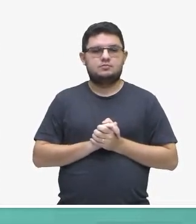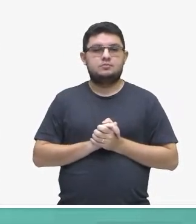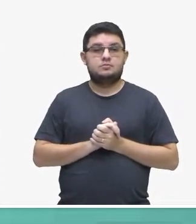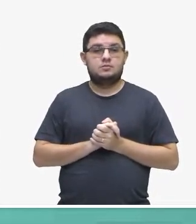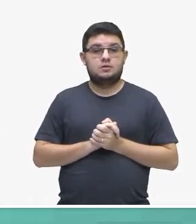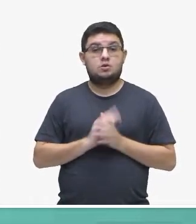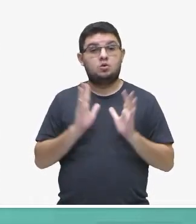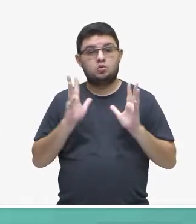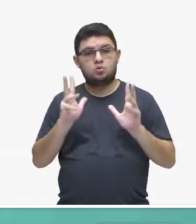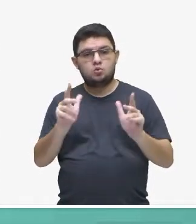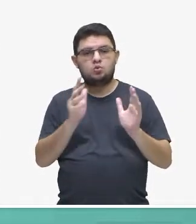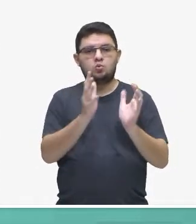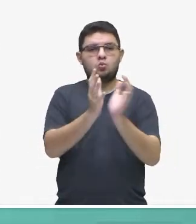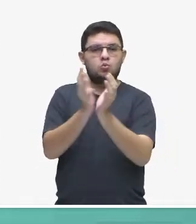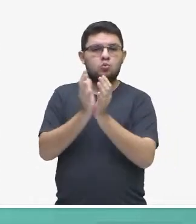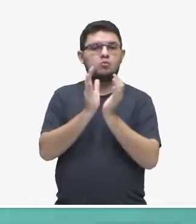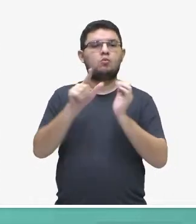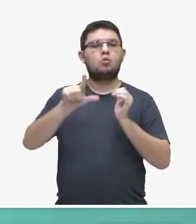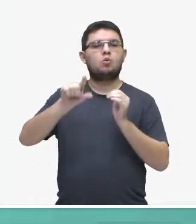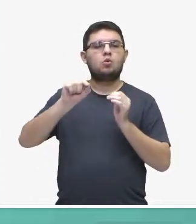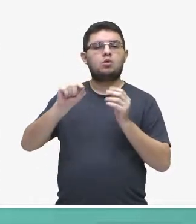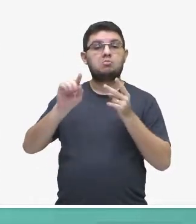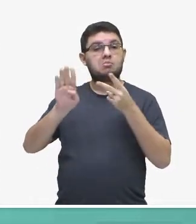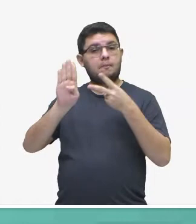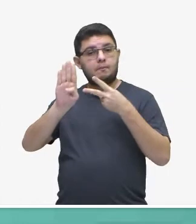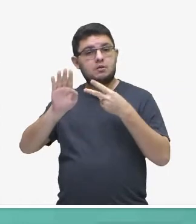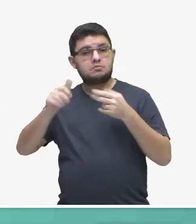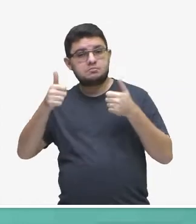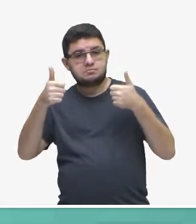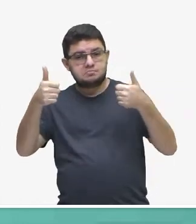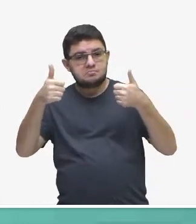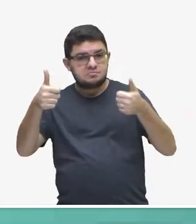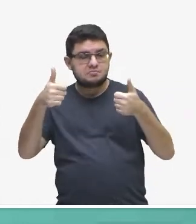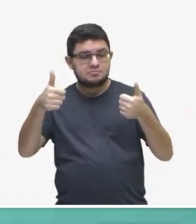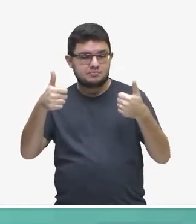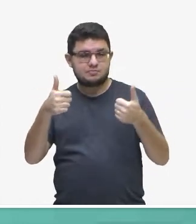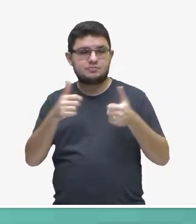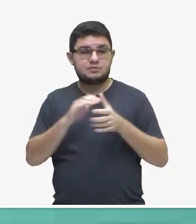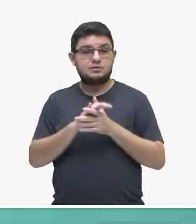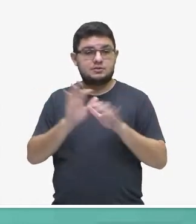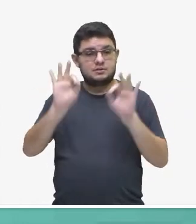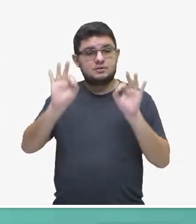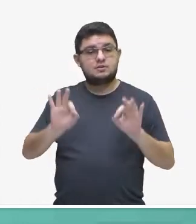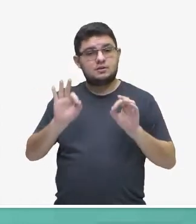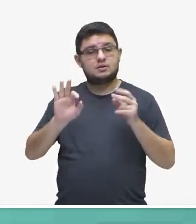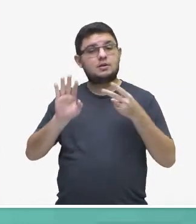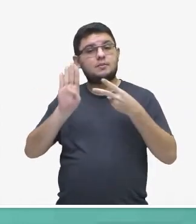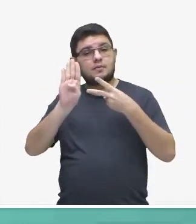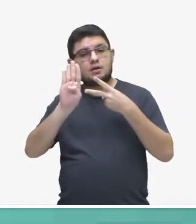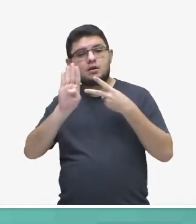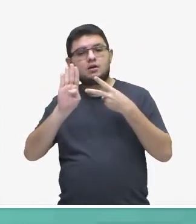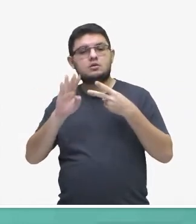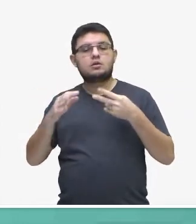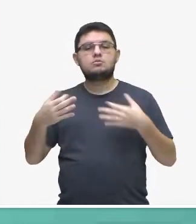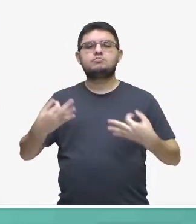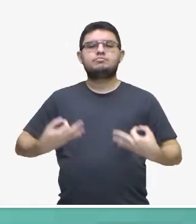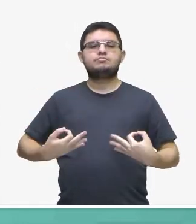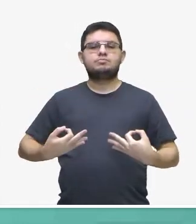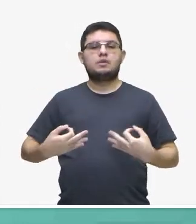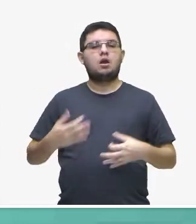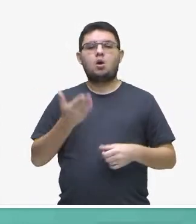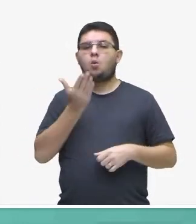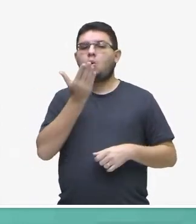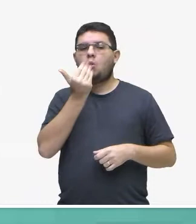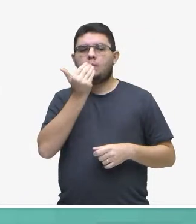as turmas aí que escolheram a letter B, porque essa é a resposta correta mesmo, ela está meditando, ela não está comendo, nem